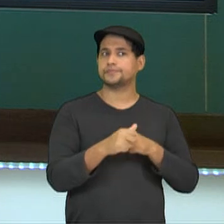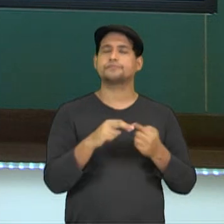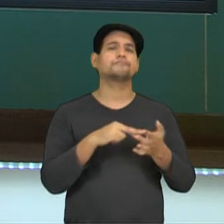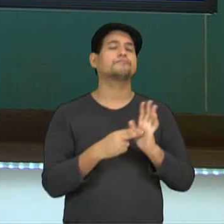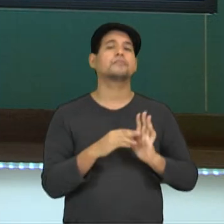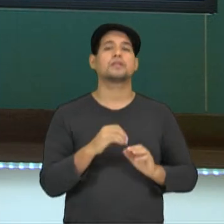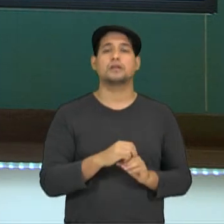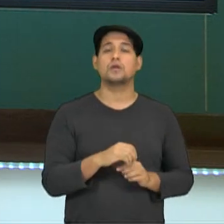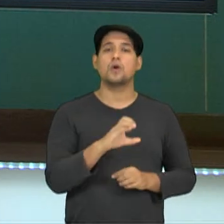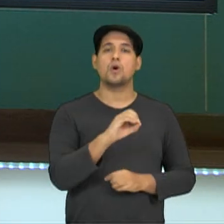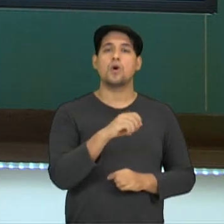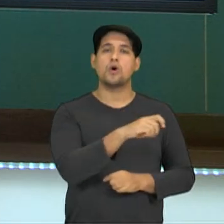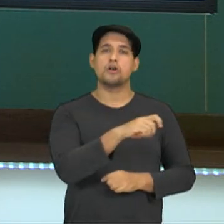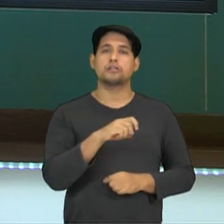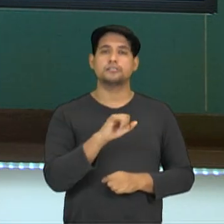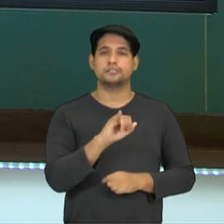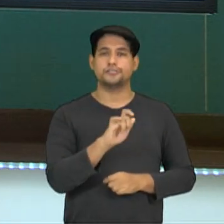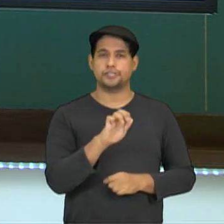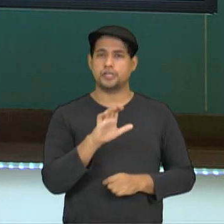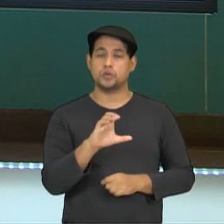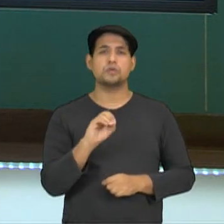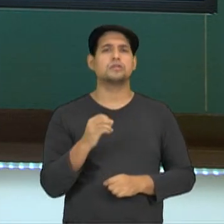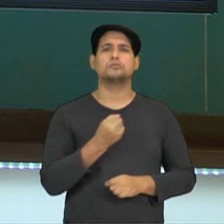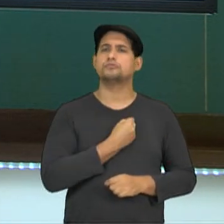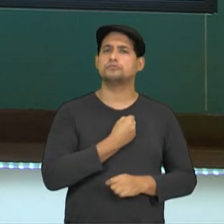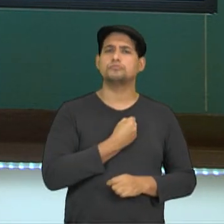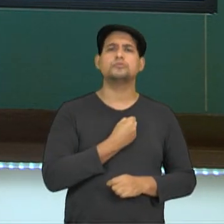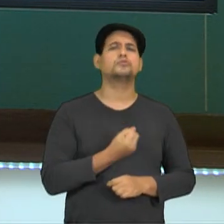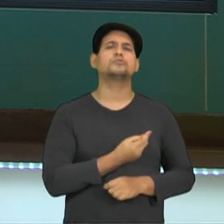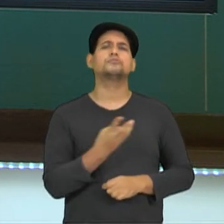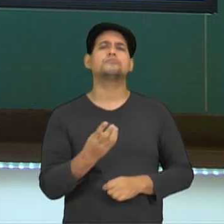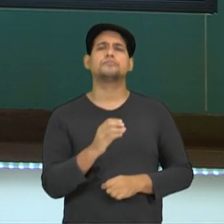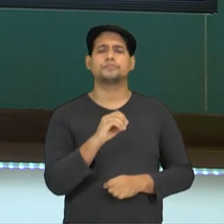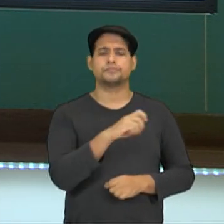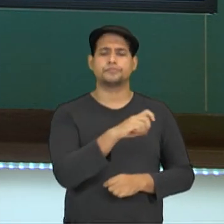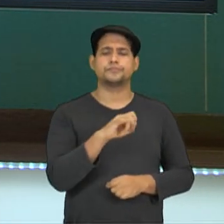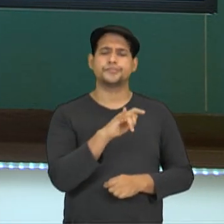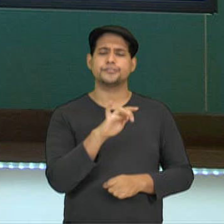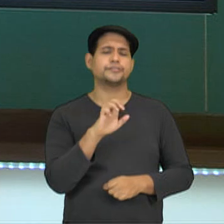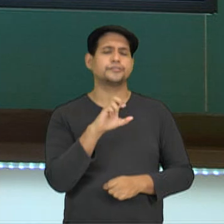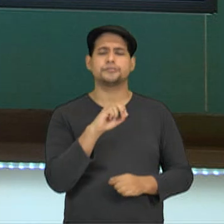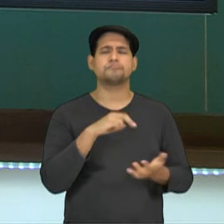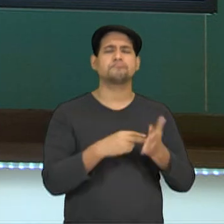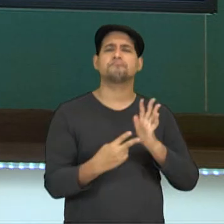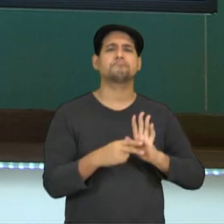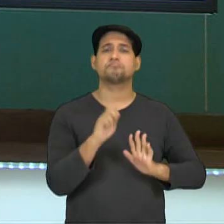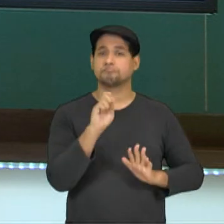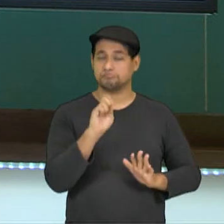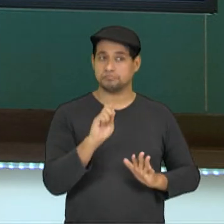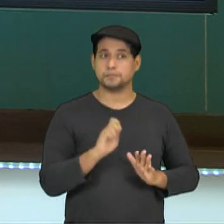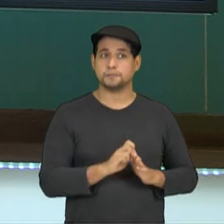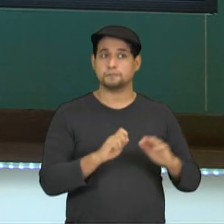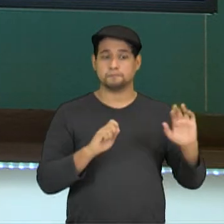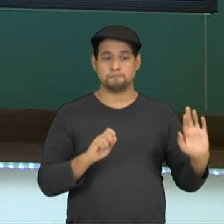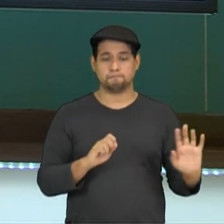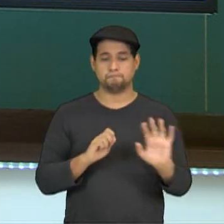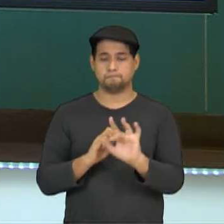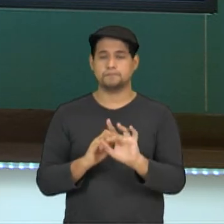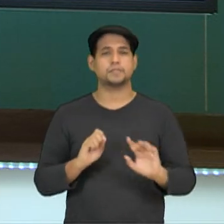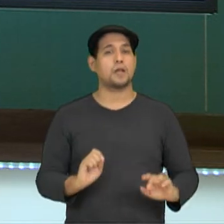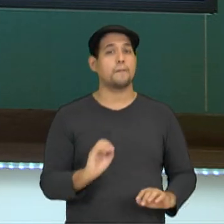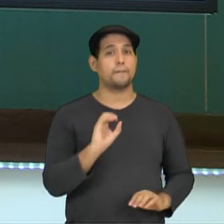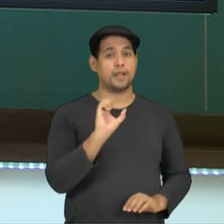ser o oxigênio. Então, o número de oxigênios naquela fórmula, seguido da